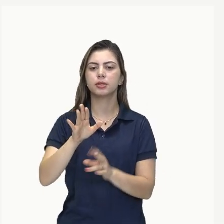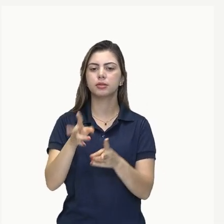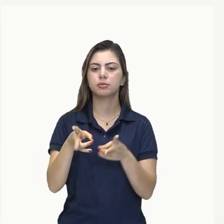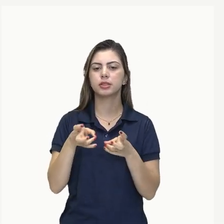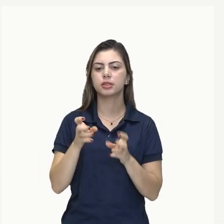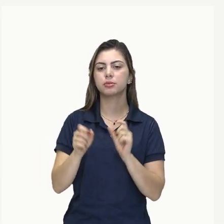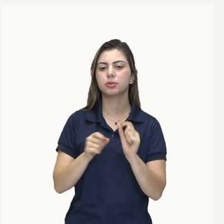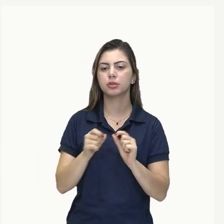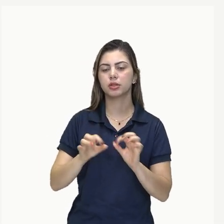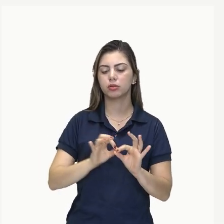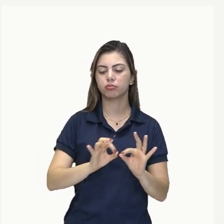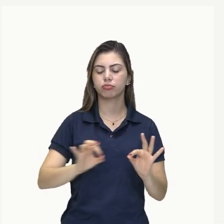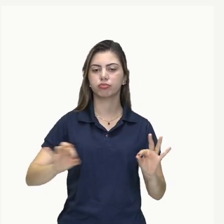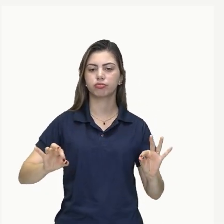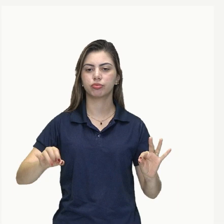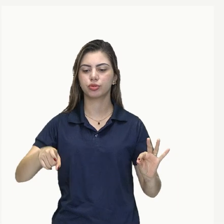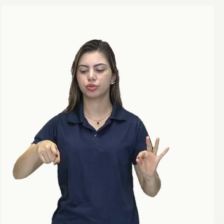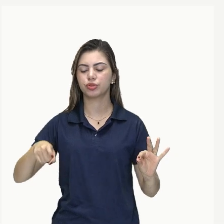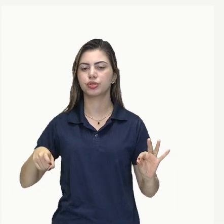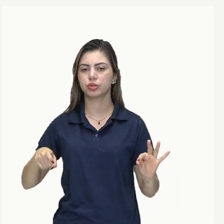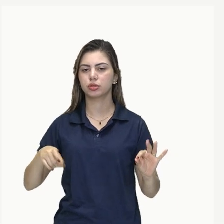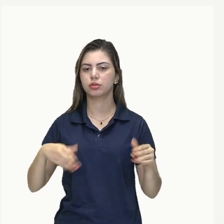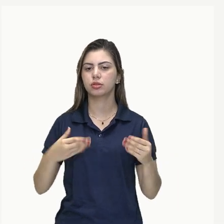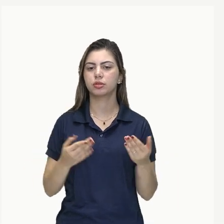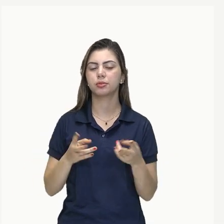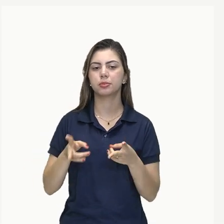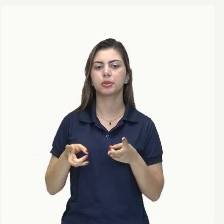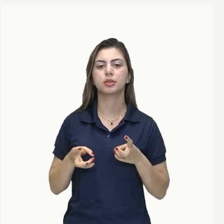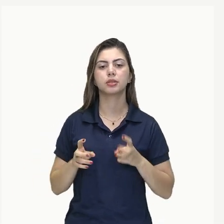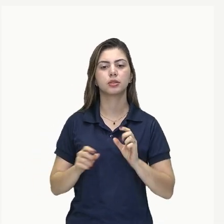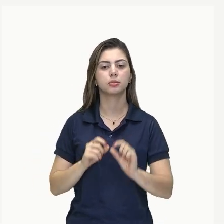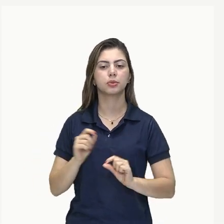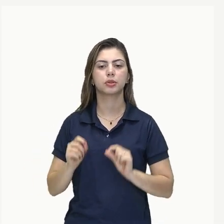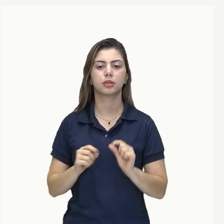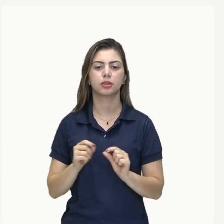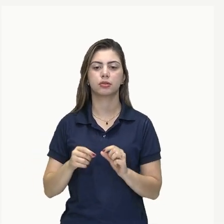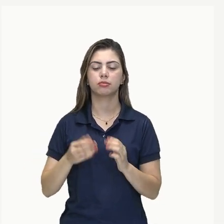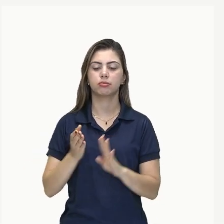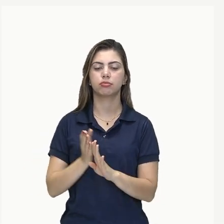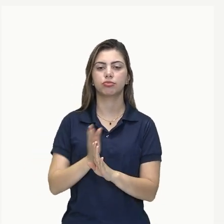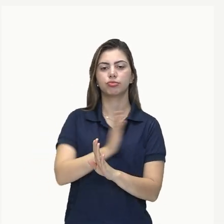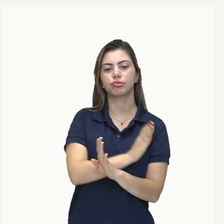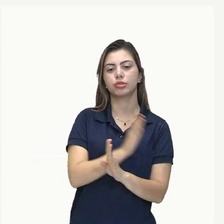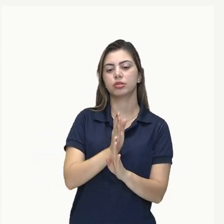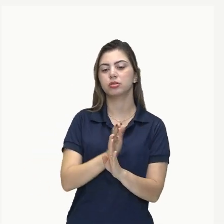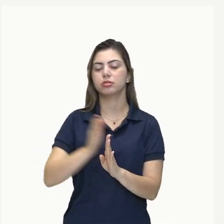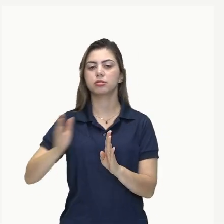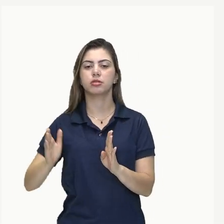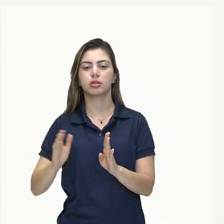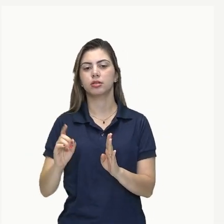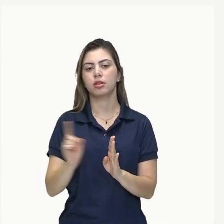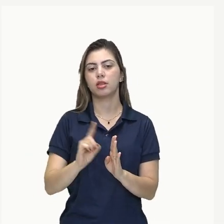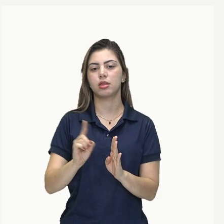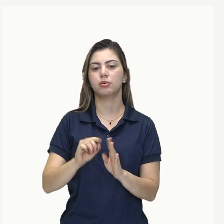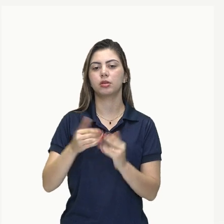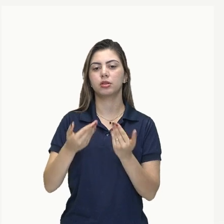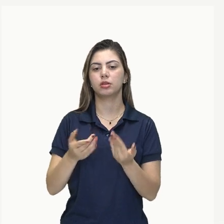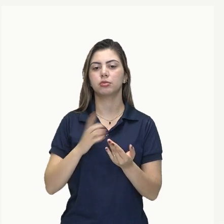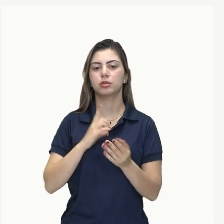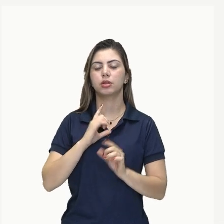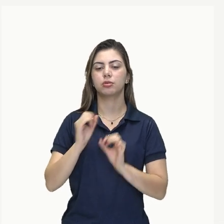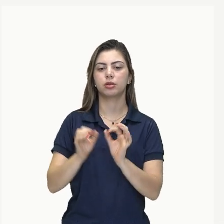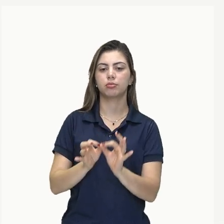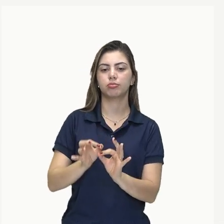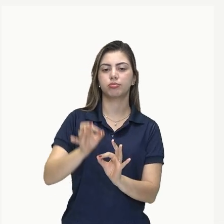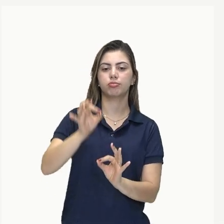A posição dele no x. Então perceba que ele não está nem para a direita, nem para a esquerda, ele está exatamente aqui, ó, sobre a origem, né?